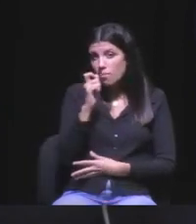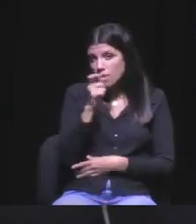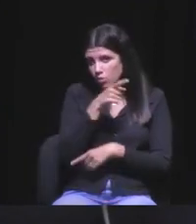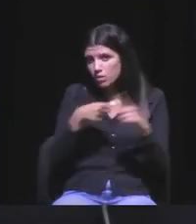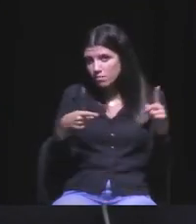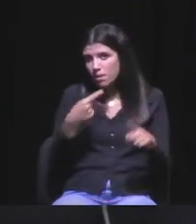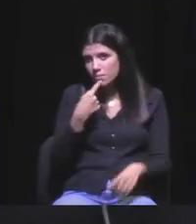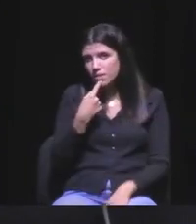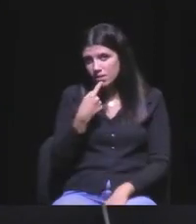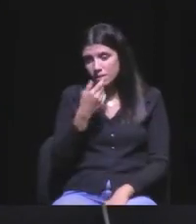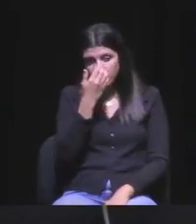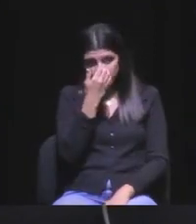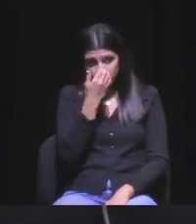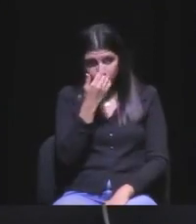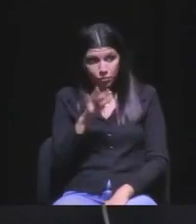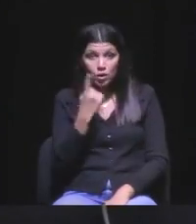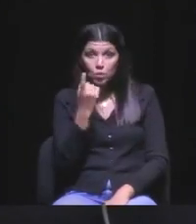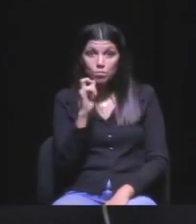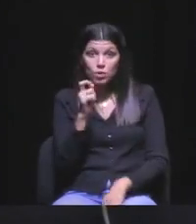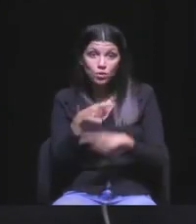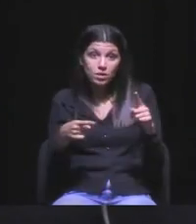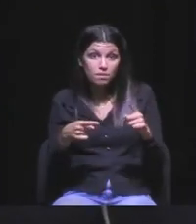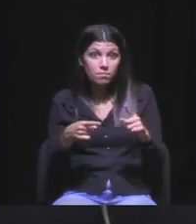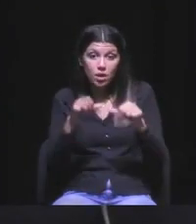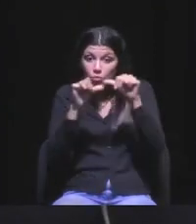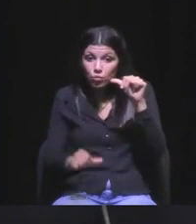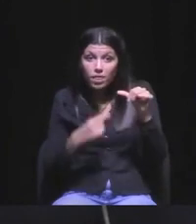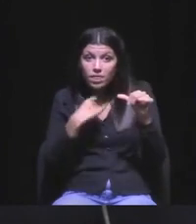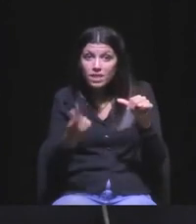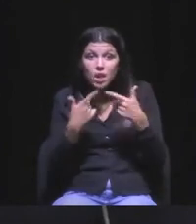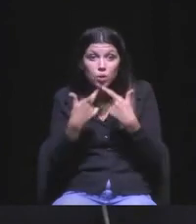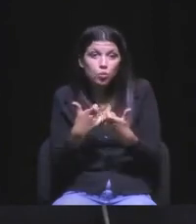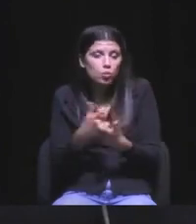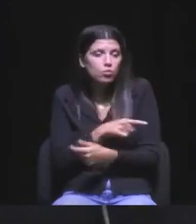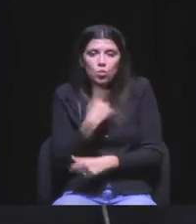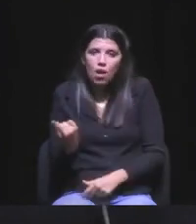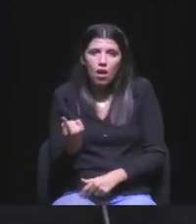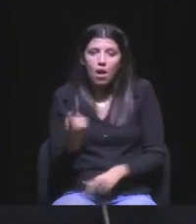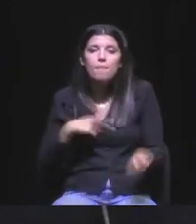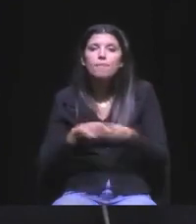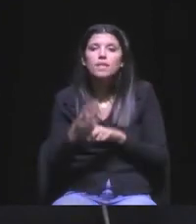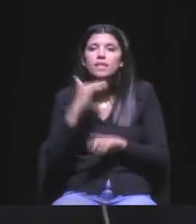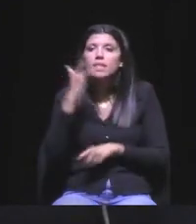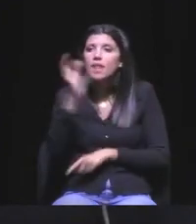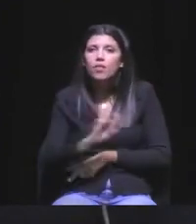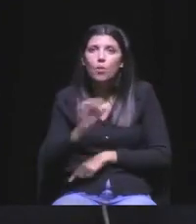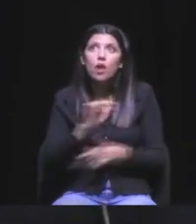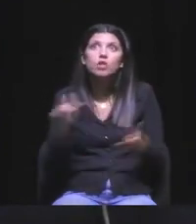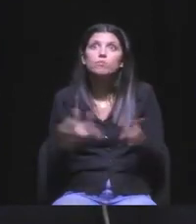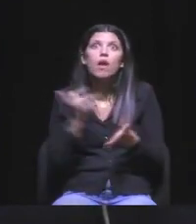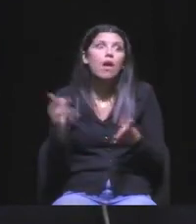Carolina, mas porque eu neste 1 minuto e meio nem consigo dizer tudo aquilo que vos queria dizer. A política não tem idade, não vão